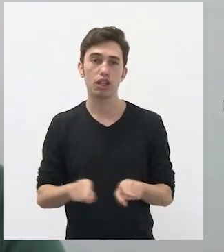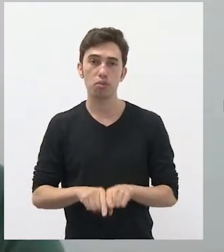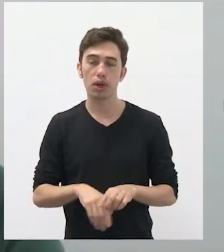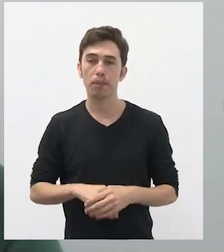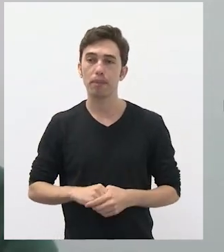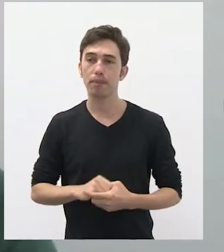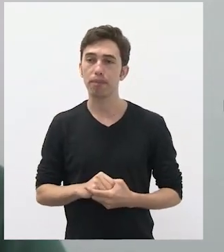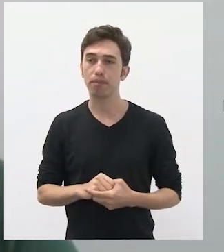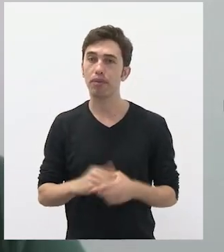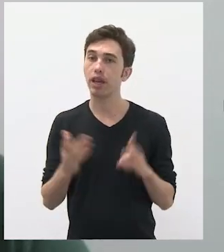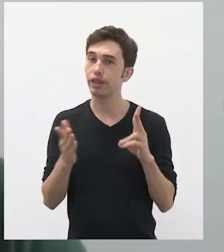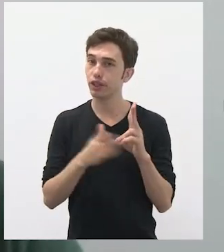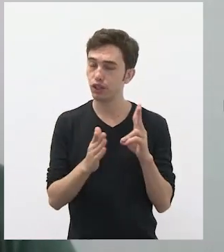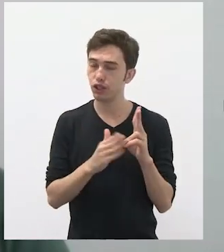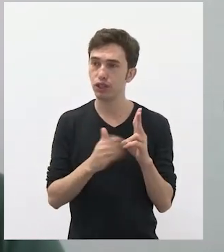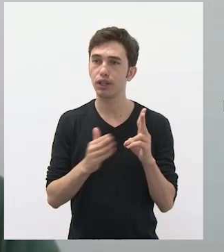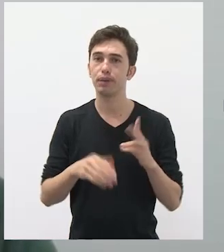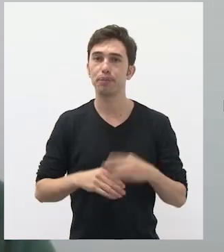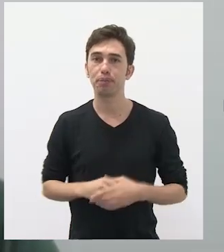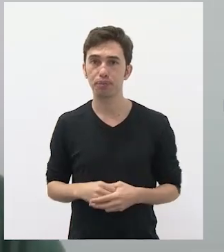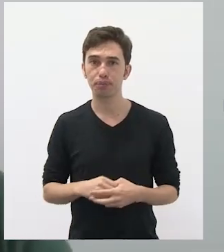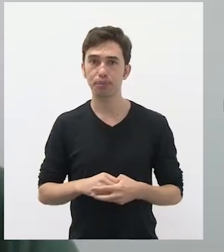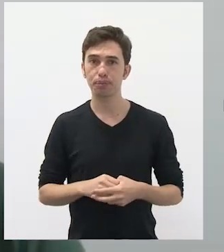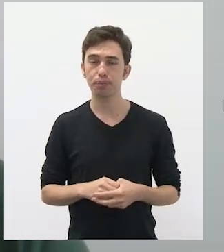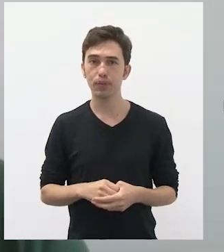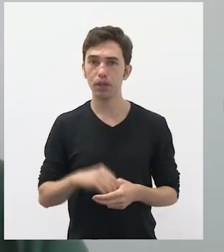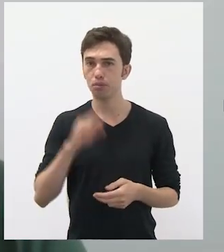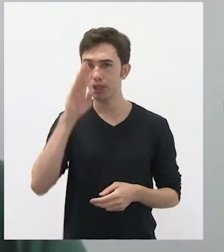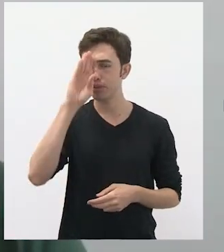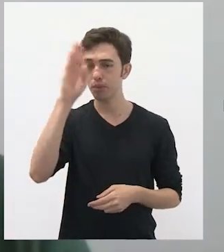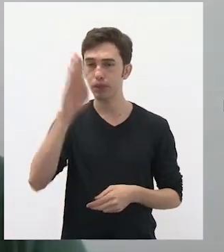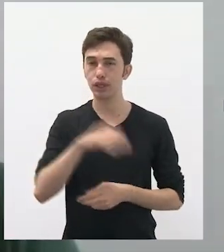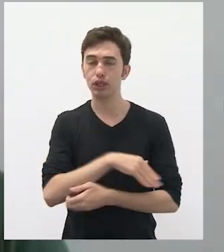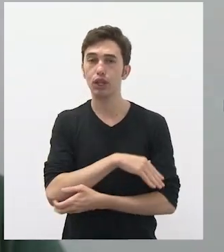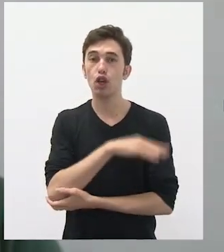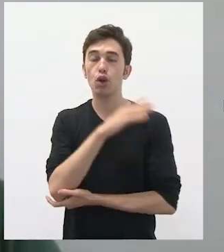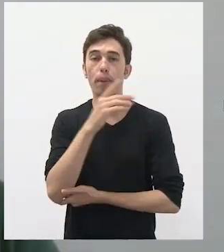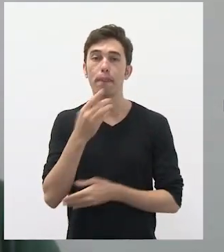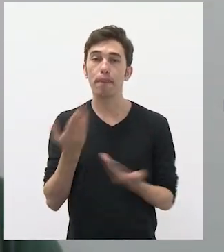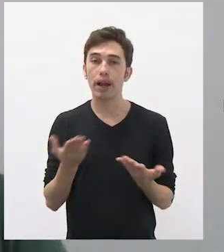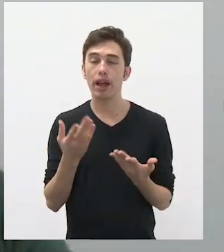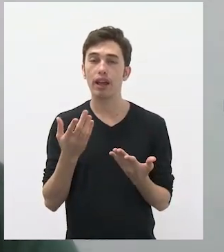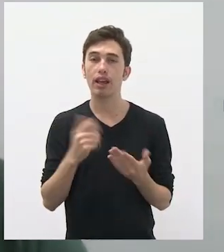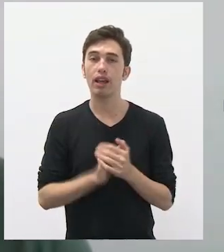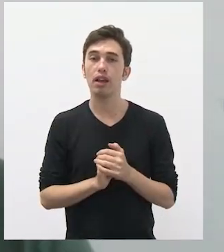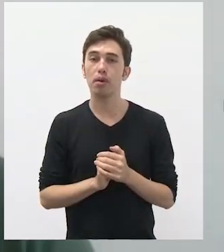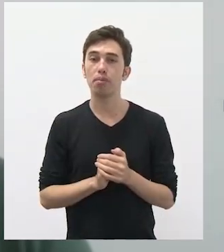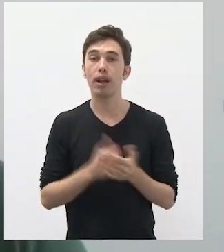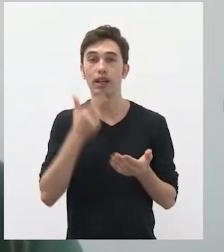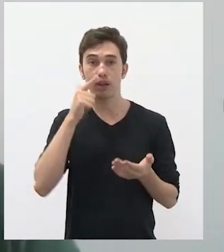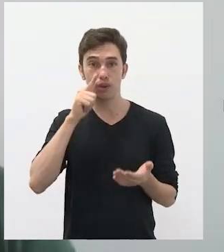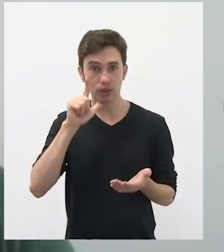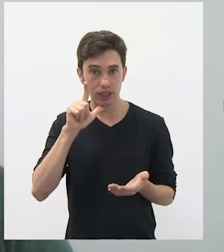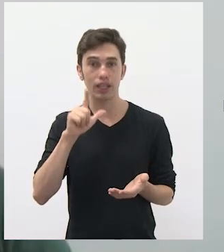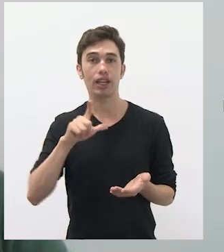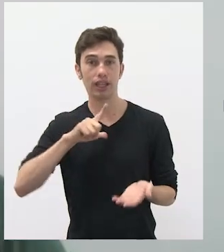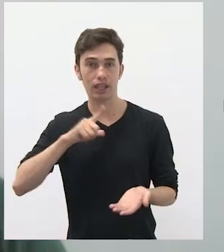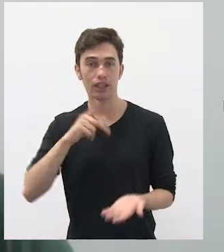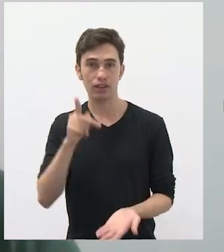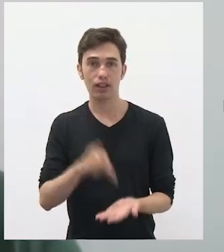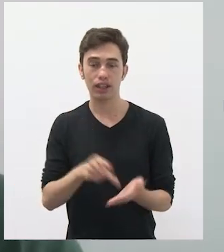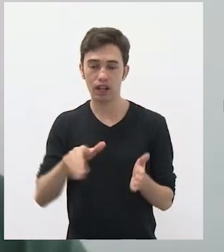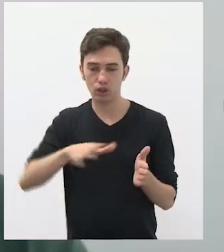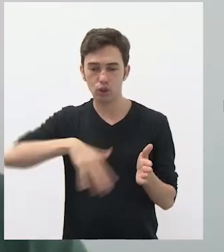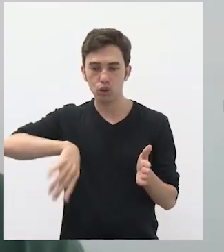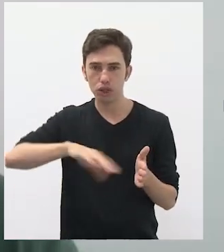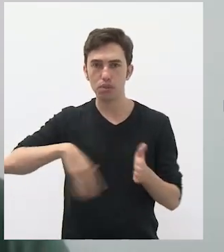e indígenas, principalmente, para que haja um espaço para que ele